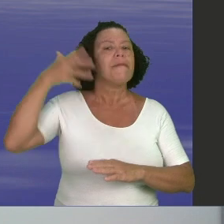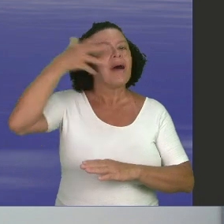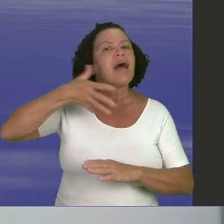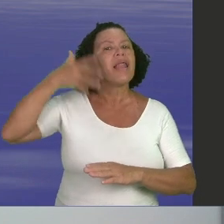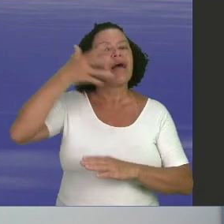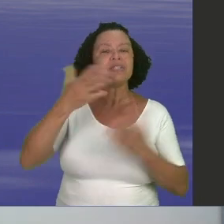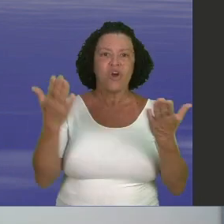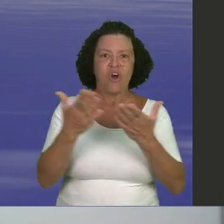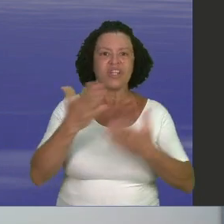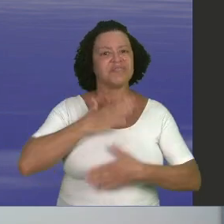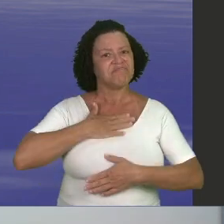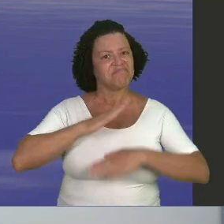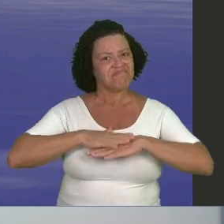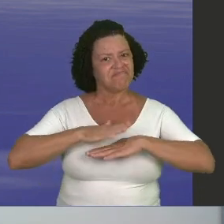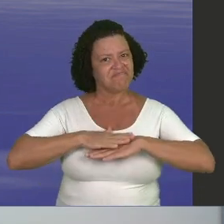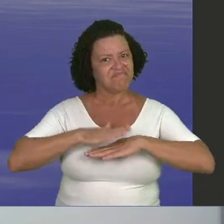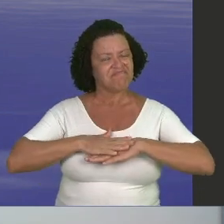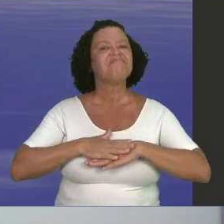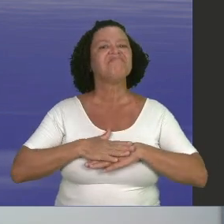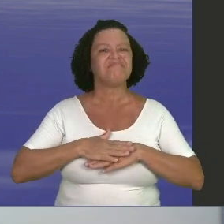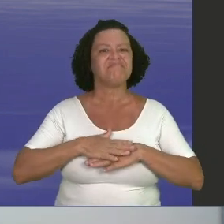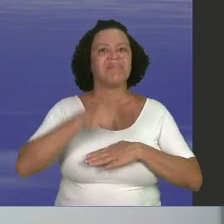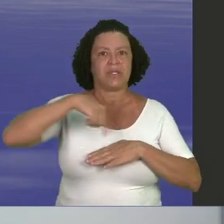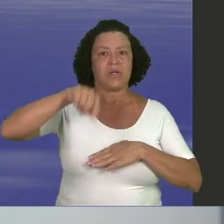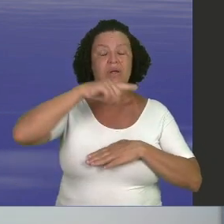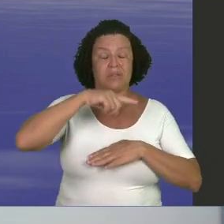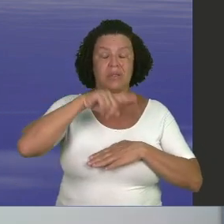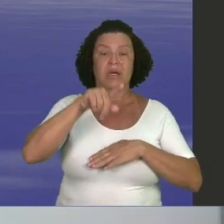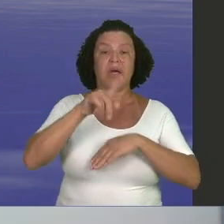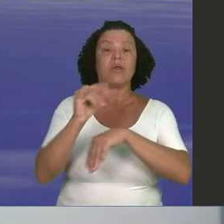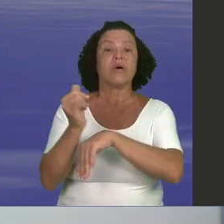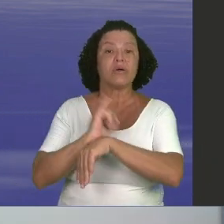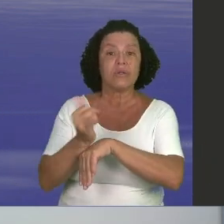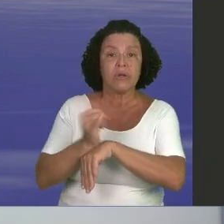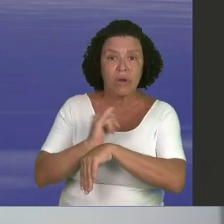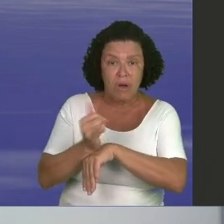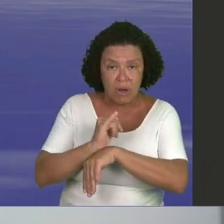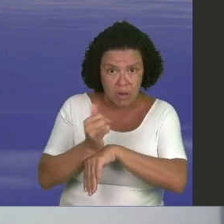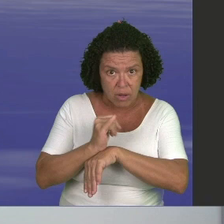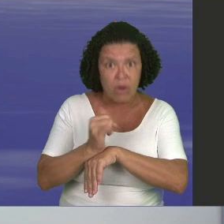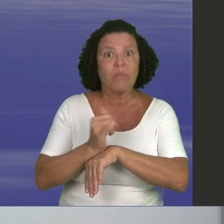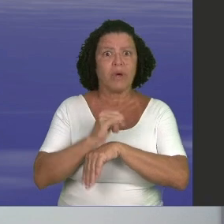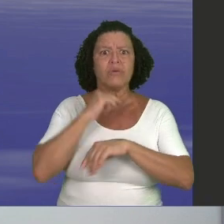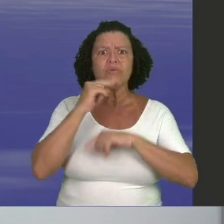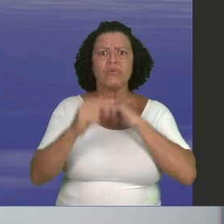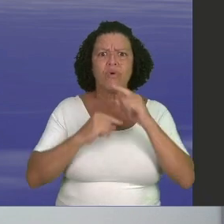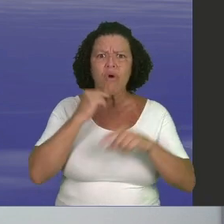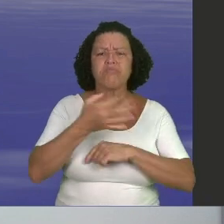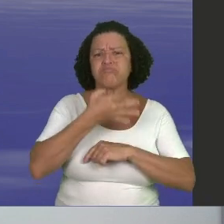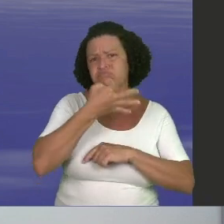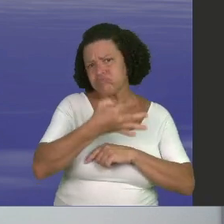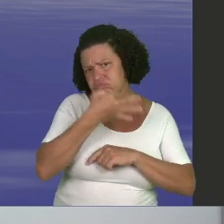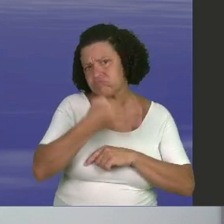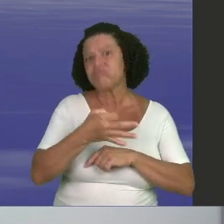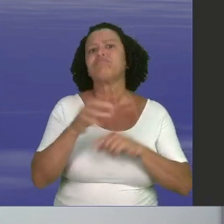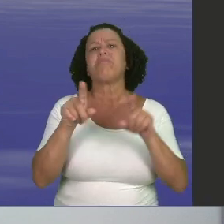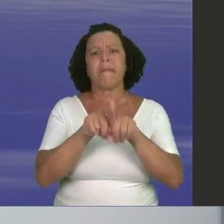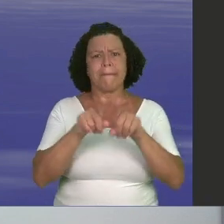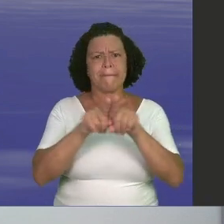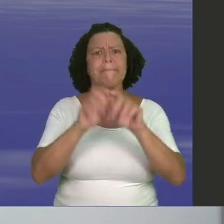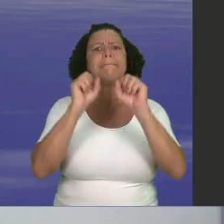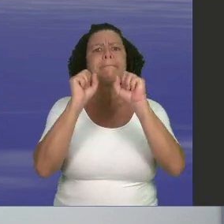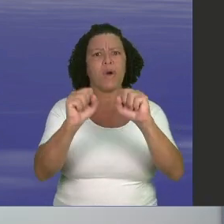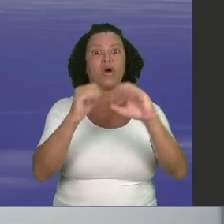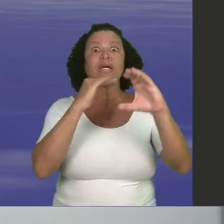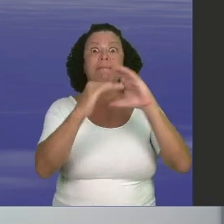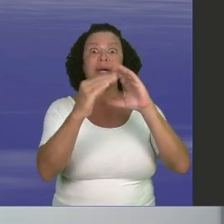hoje. Temos no nosso canal, aí no YouTube, para dúvidas, para sugestões, o nosso